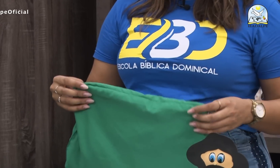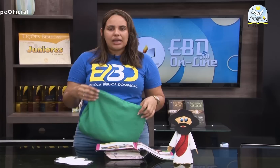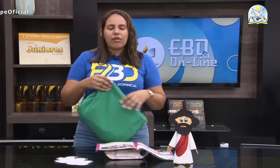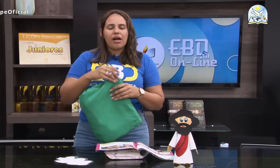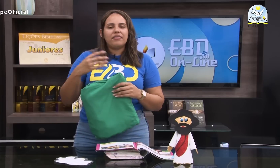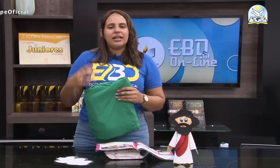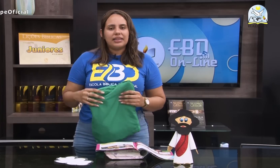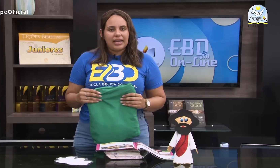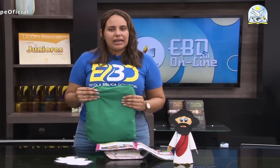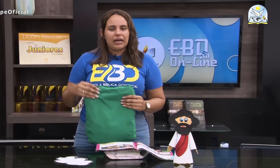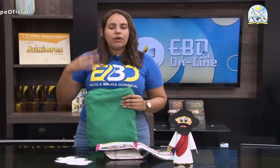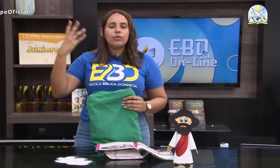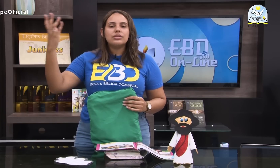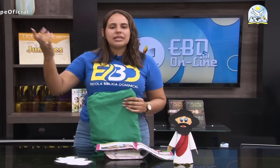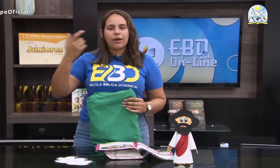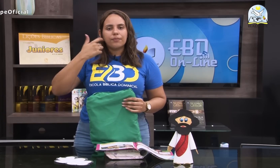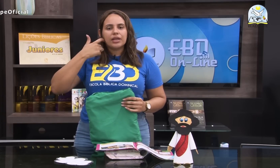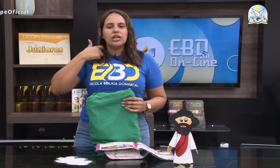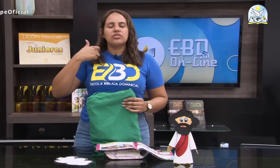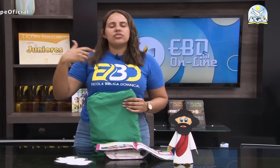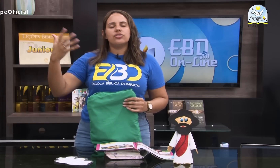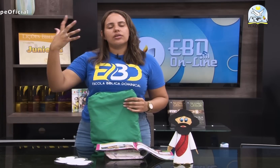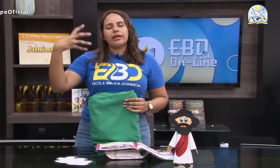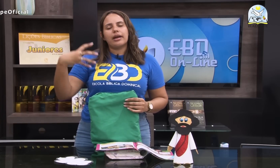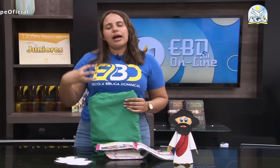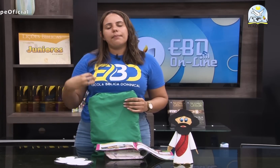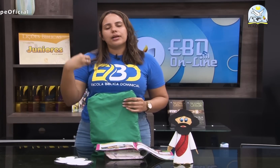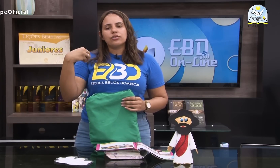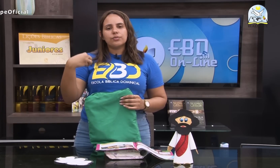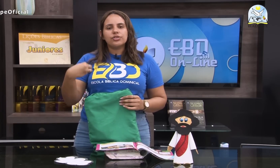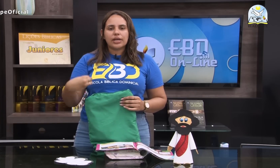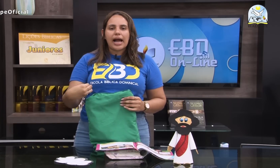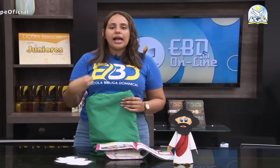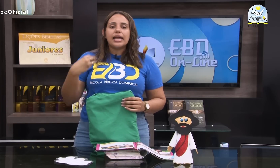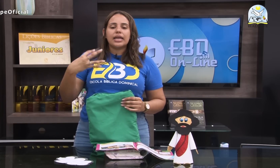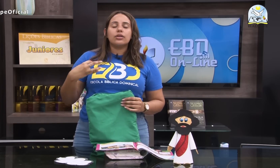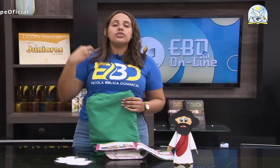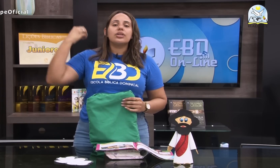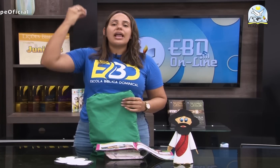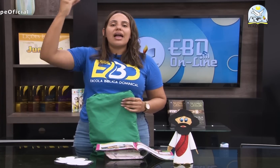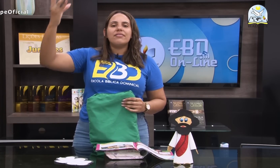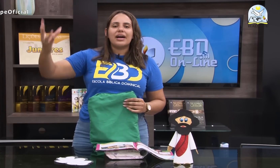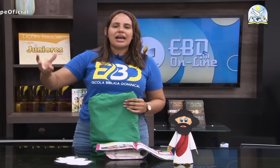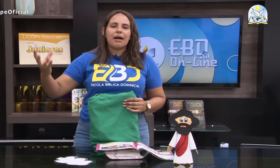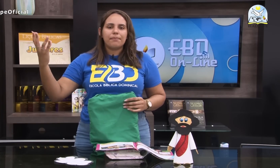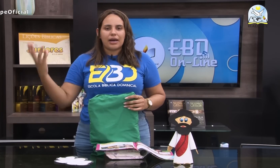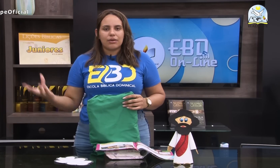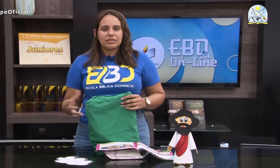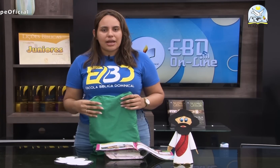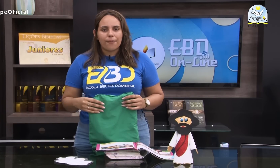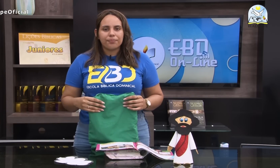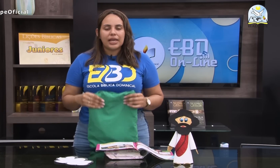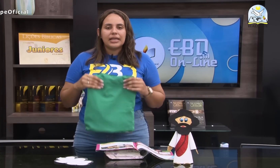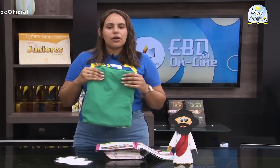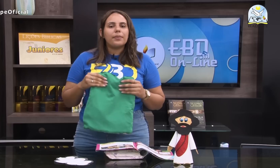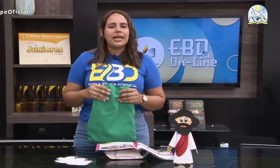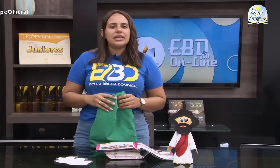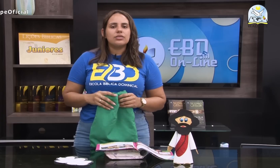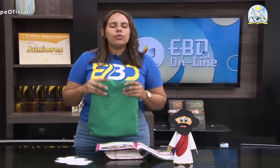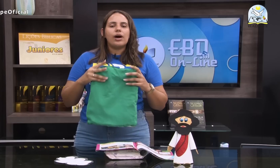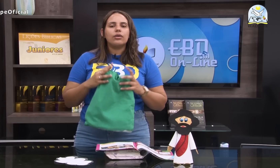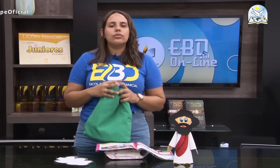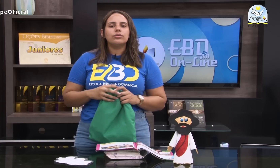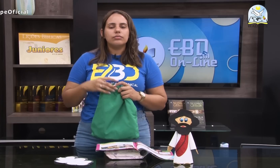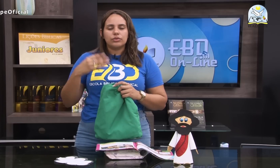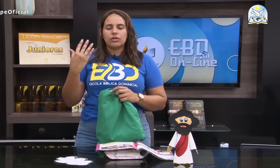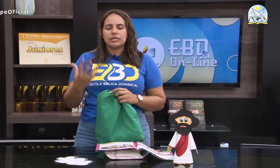eterna. E qual é a vida eterna? O céu. Jesus voltará para nos buscar e nos levará para o céu. Então para